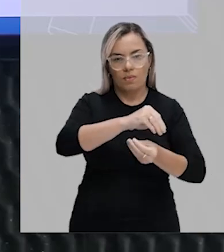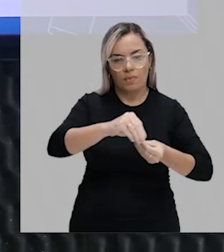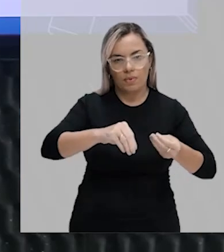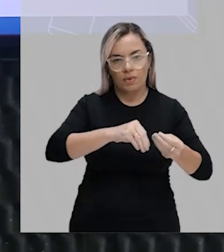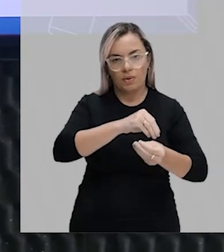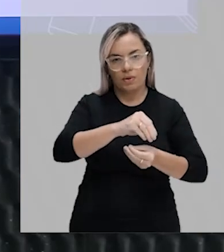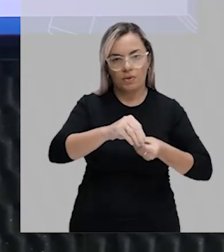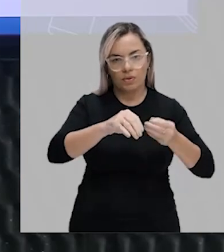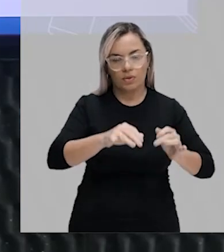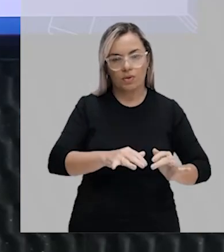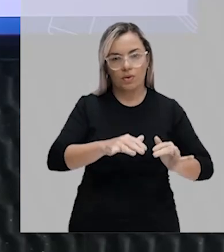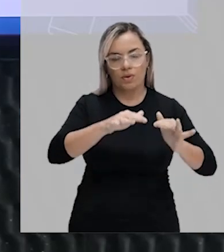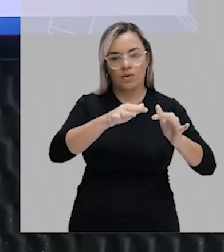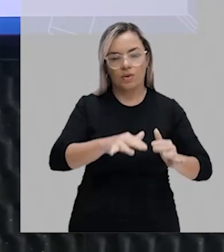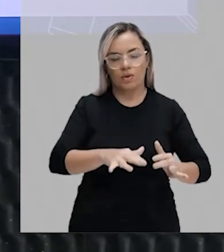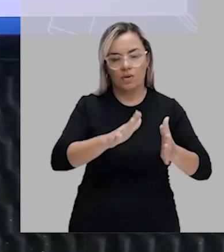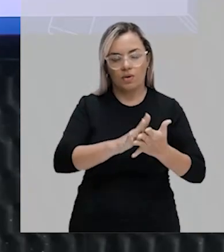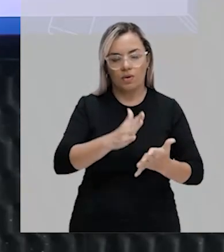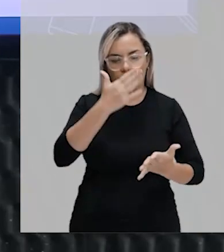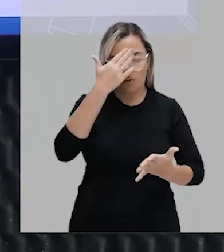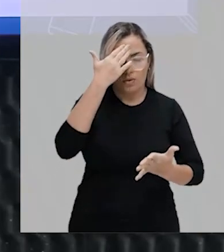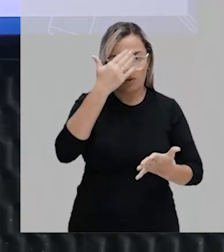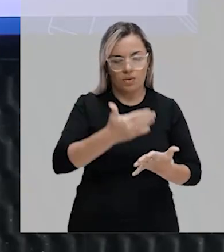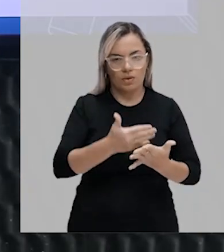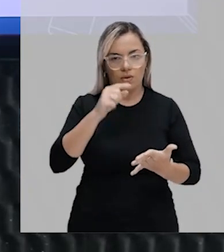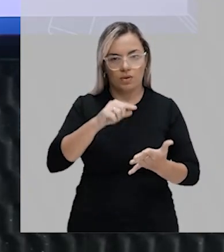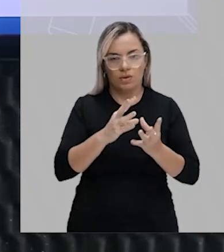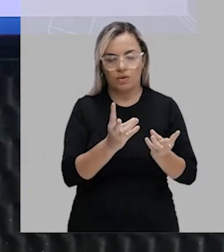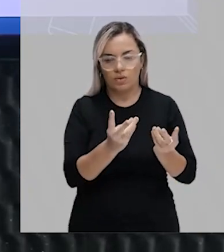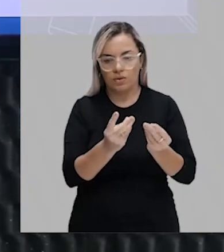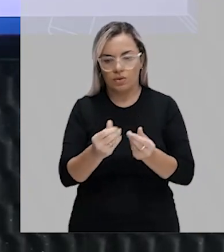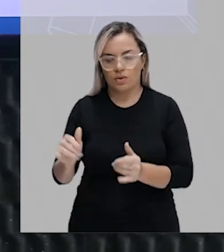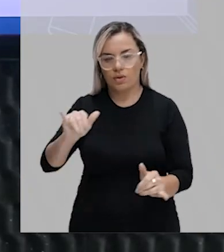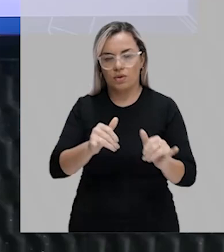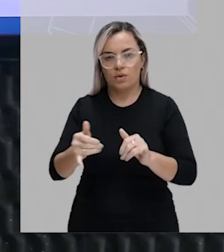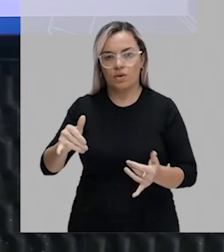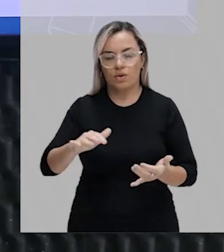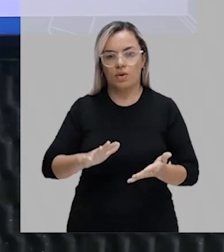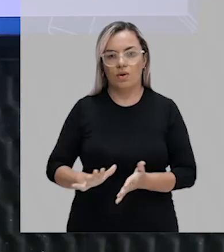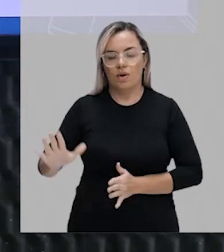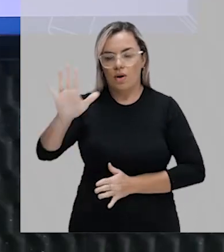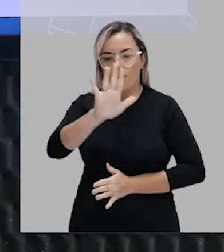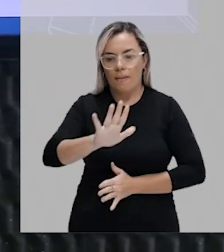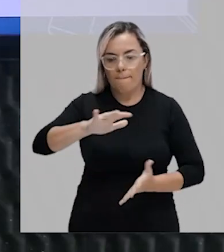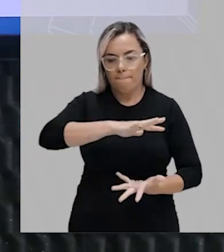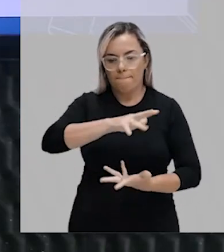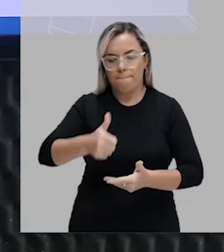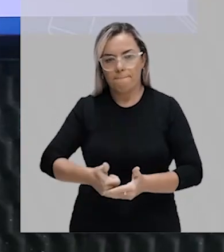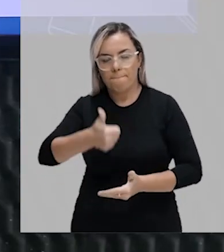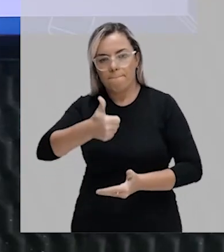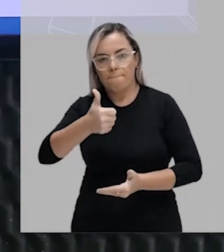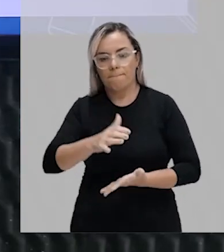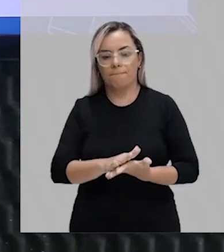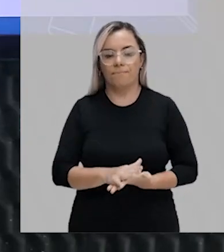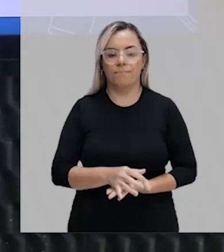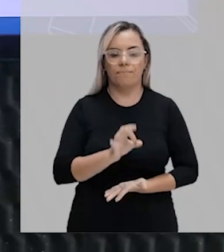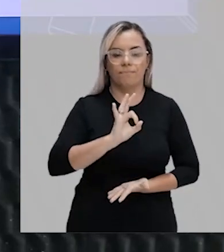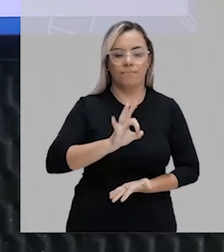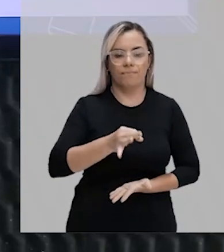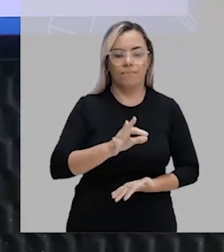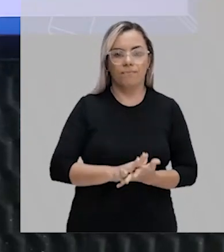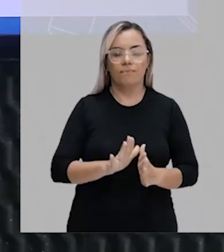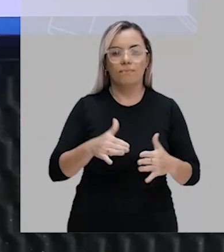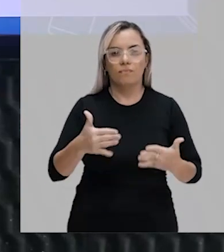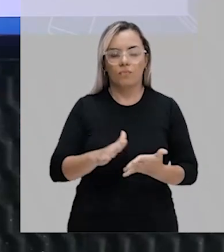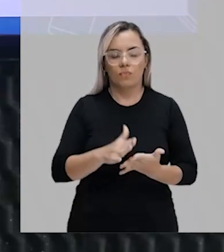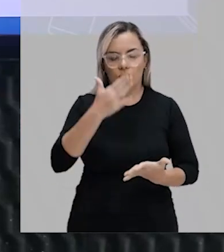ele acreditava que seria a mesma constituição química da atmosfera da Terra primitiva, certo? Então, o que